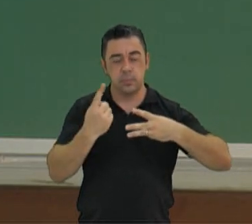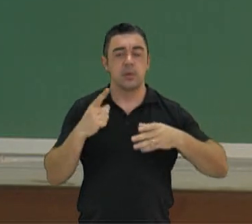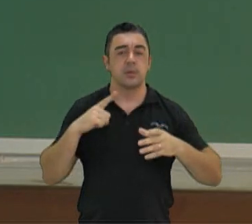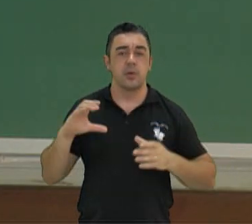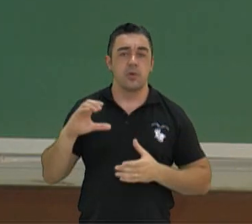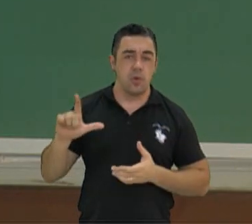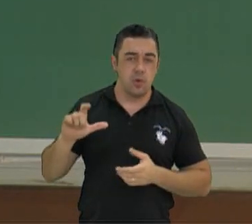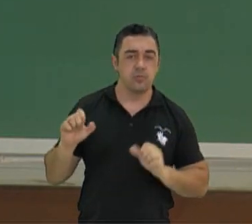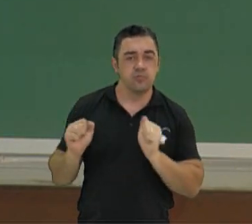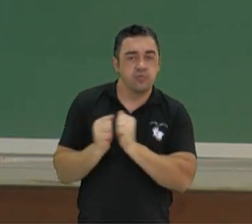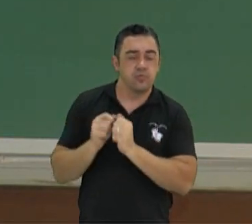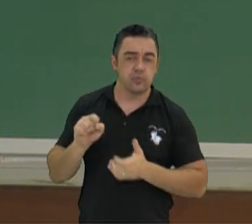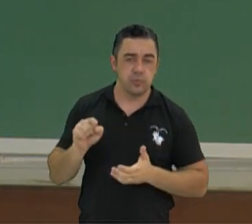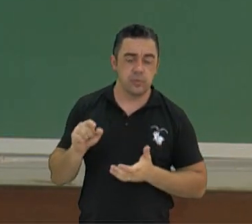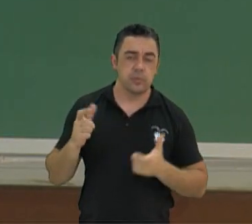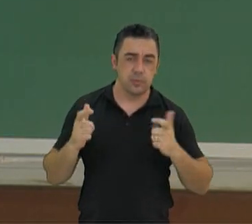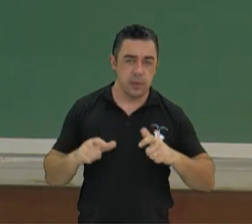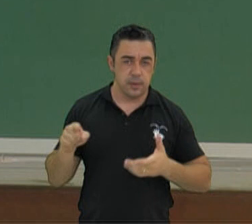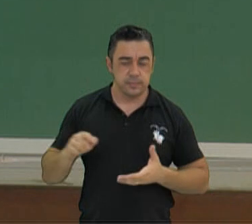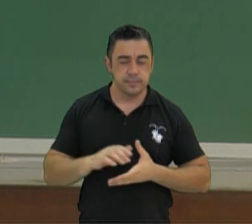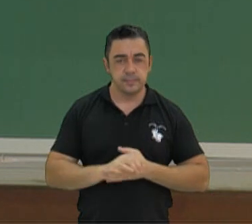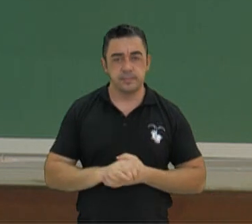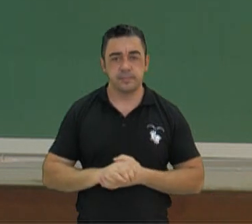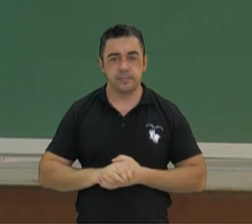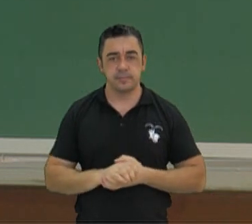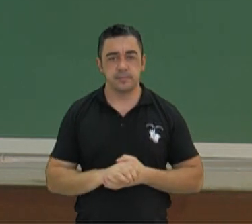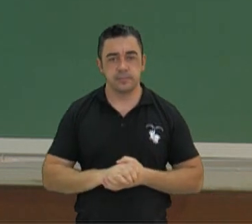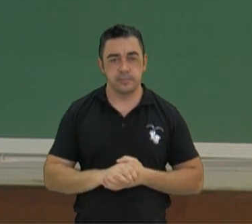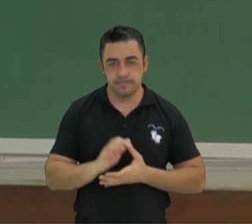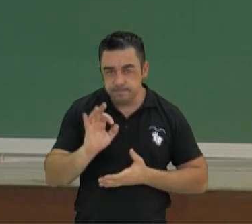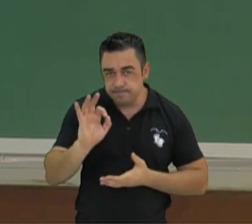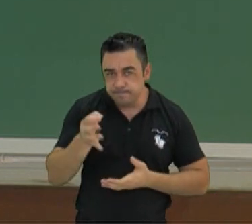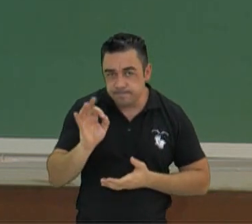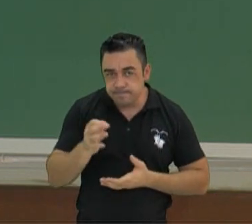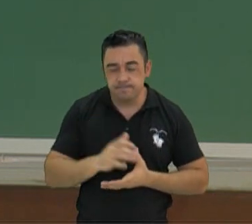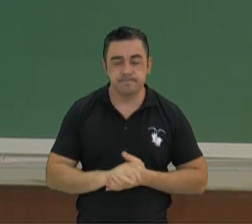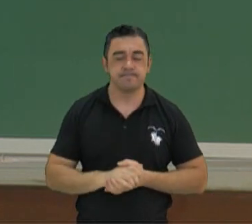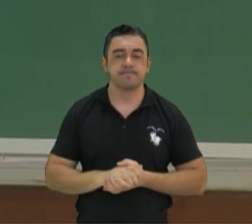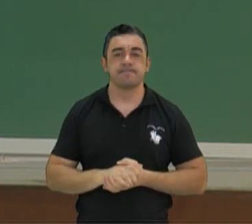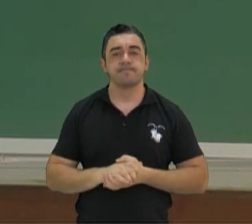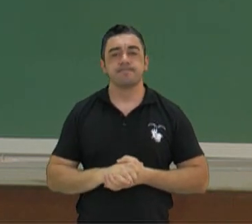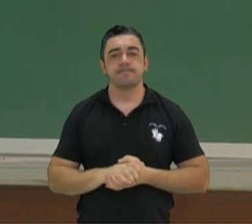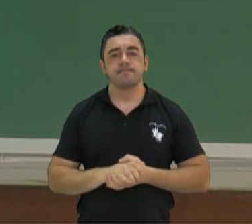vai ocupar o lugar dessa ligação. Certo? Vamos lá.